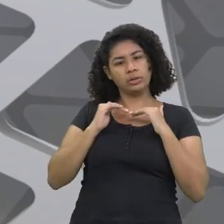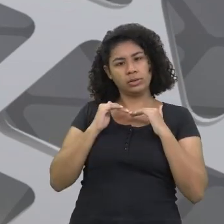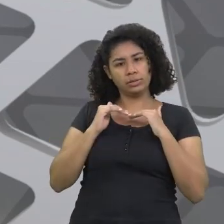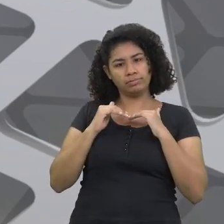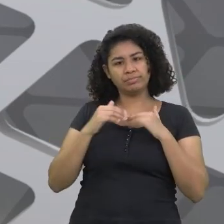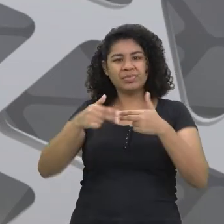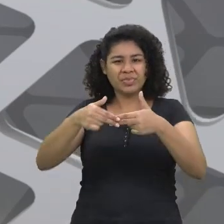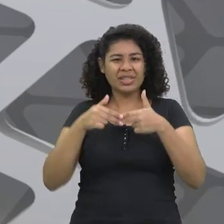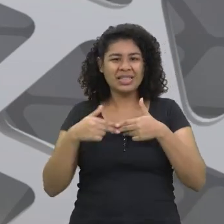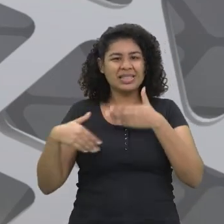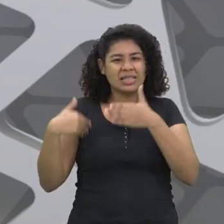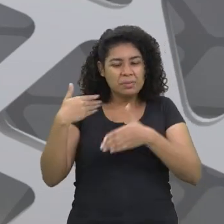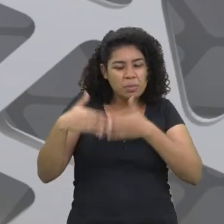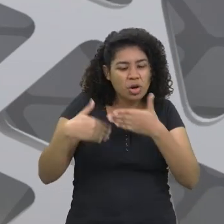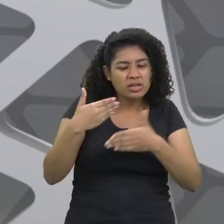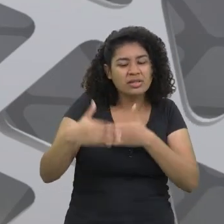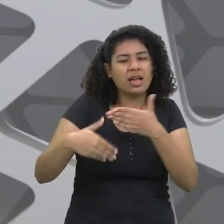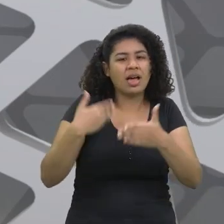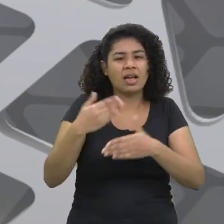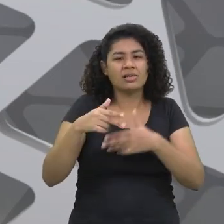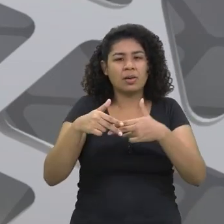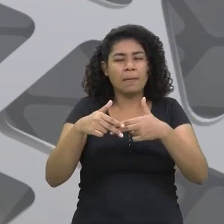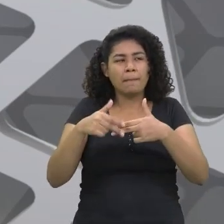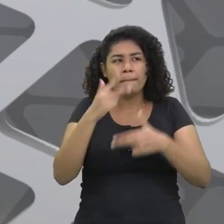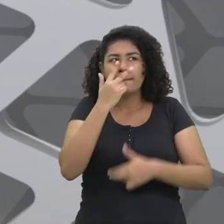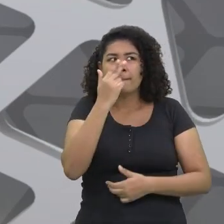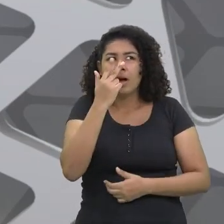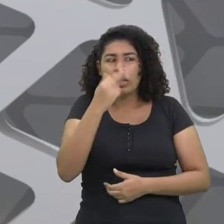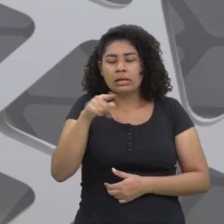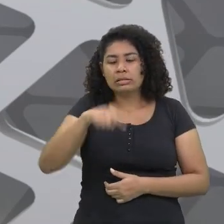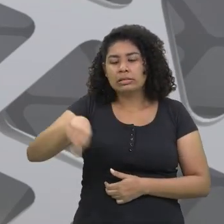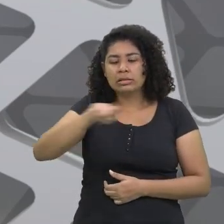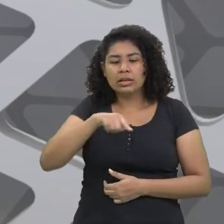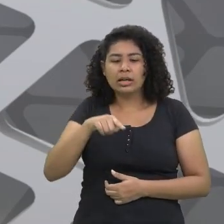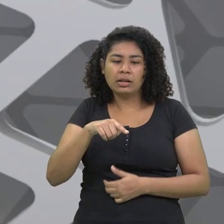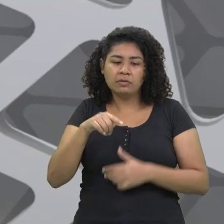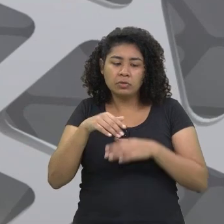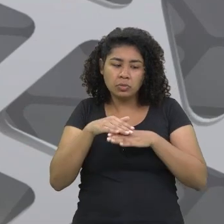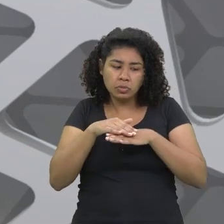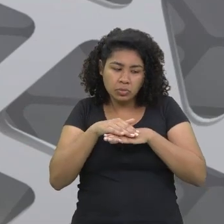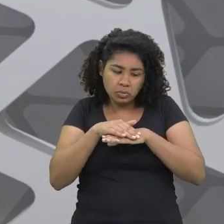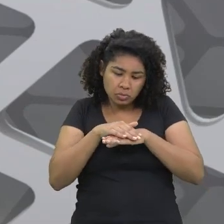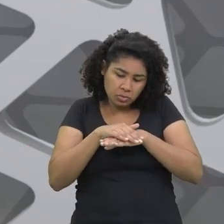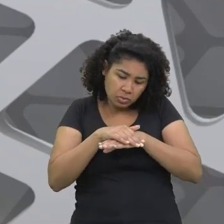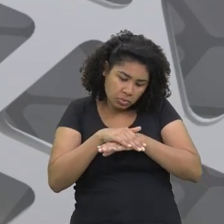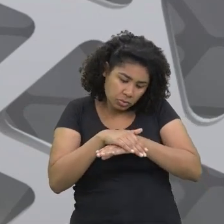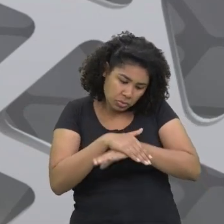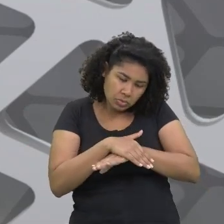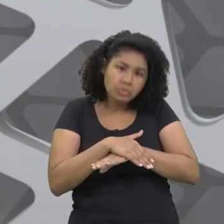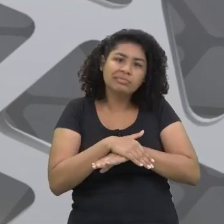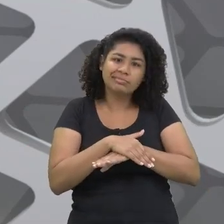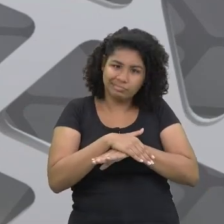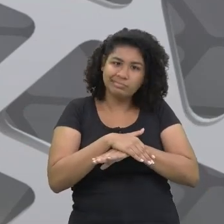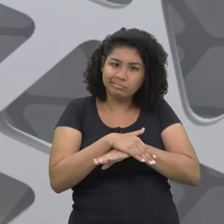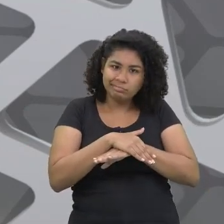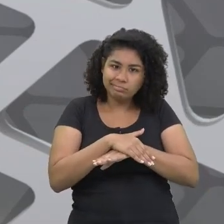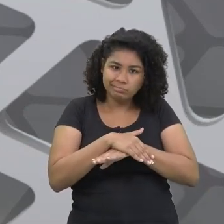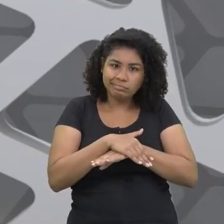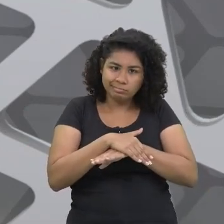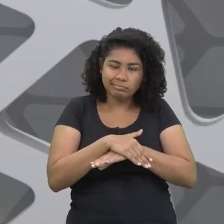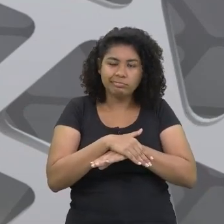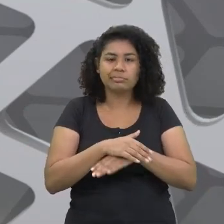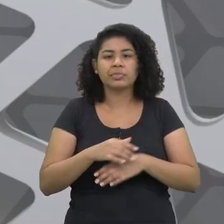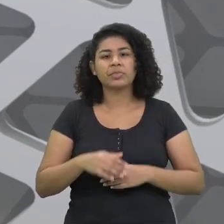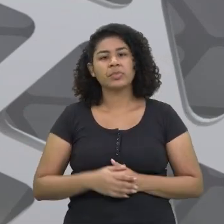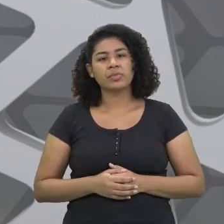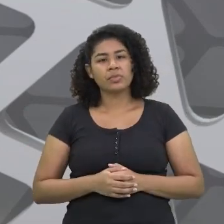de docilização, vou utilizar esse termo, né, de docilização, de amansamento desse indígena, desse gentil,